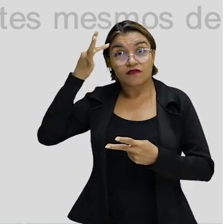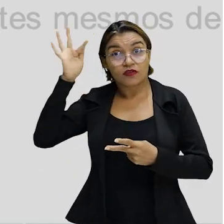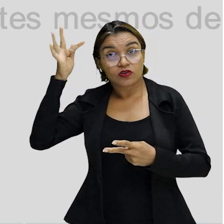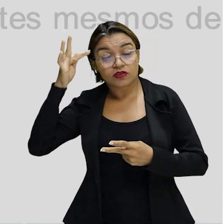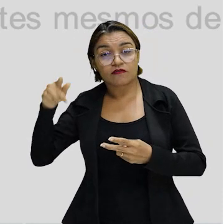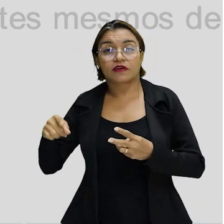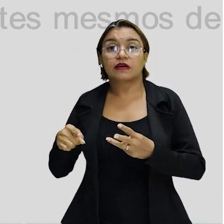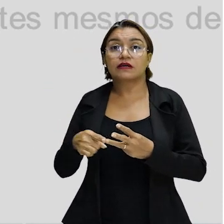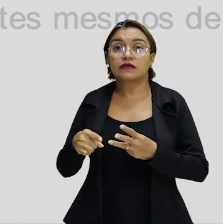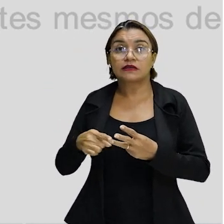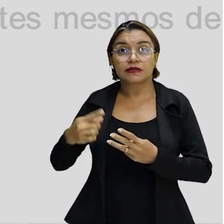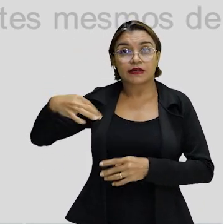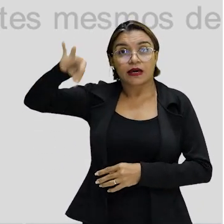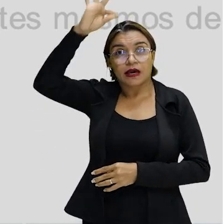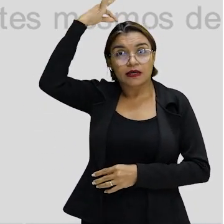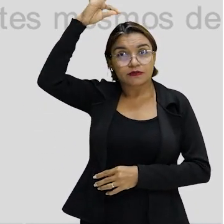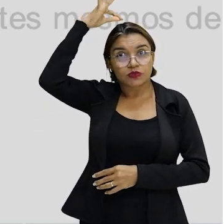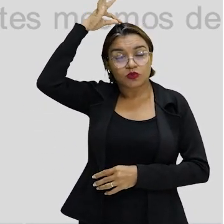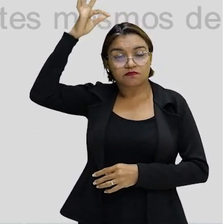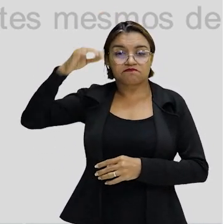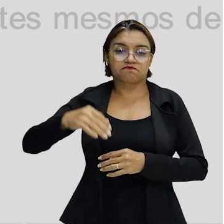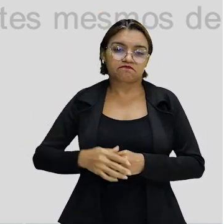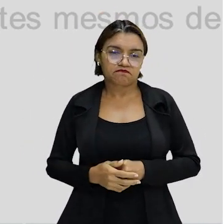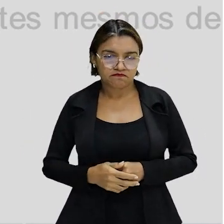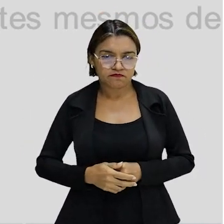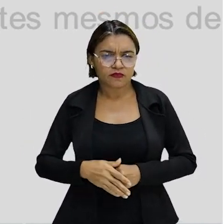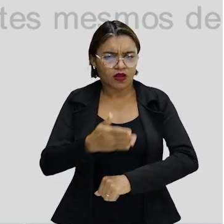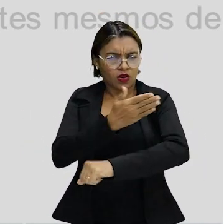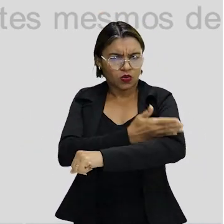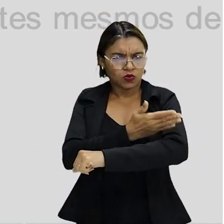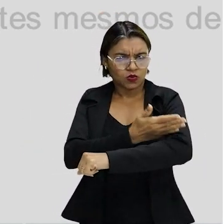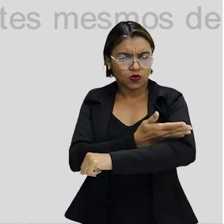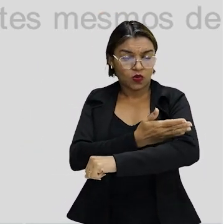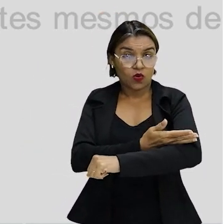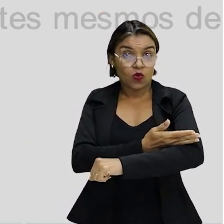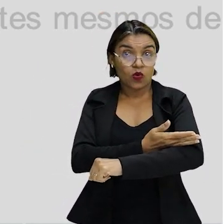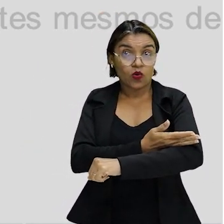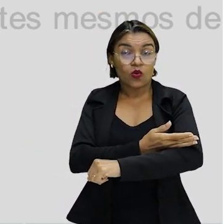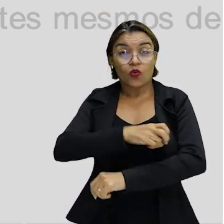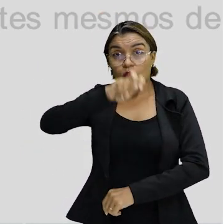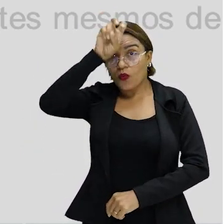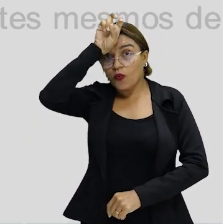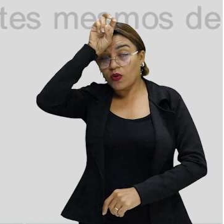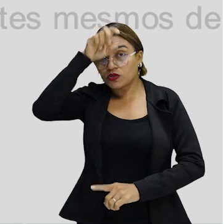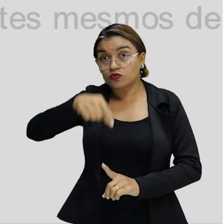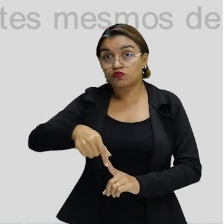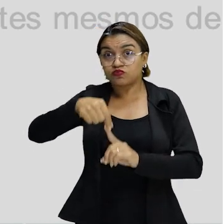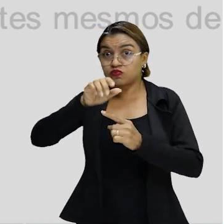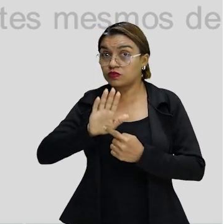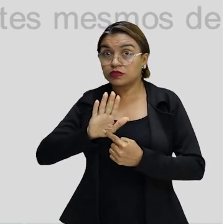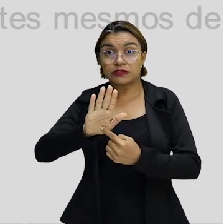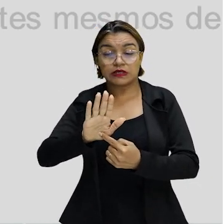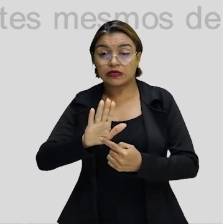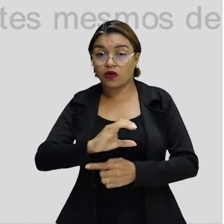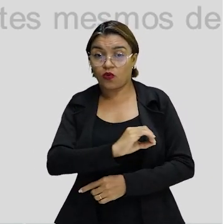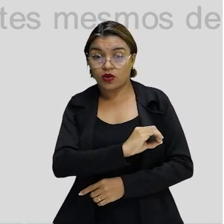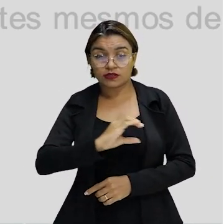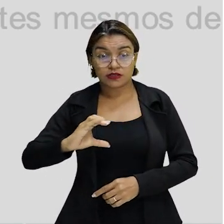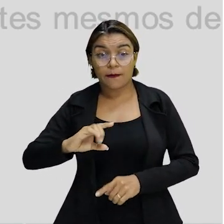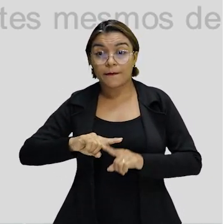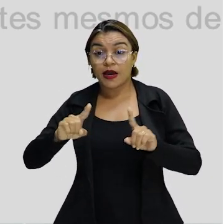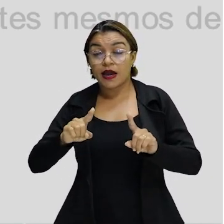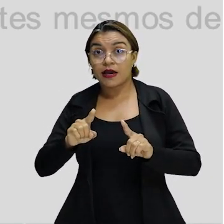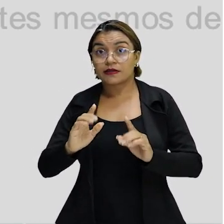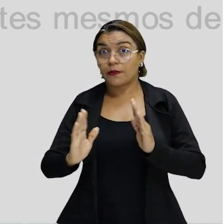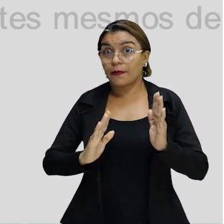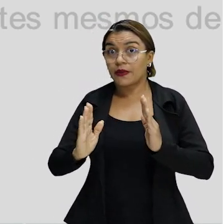espiritual. Na antiguidade, o Egito, embora não seja destaque na filosofia ocidental, como outras nações anteriores, a era cristã